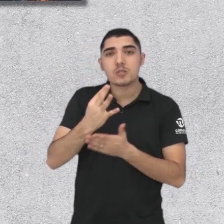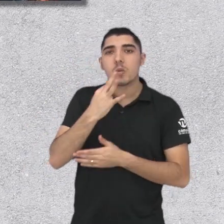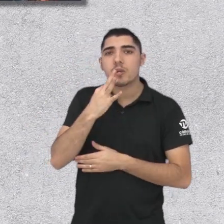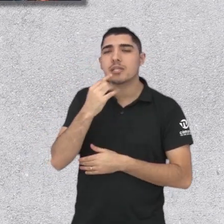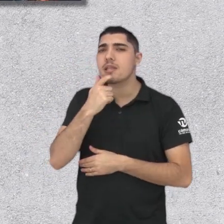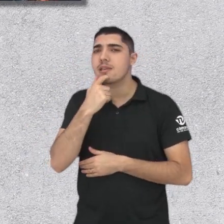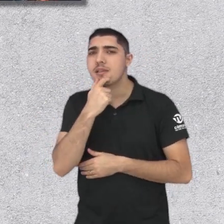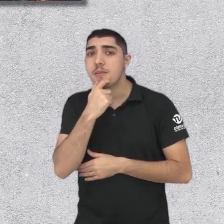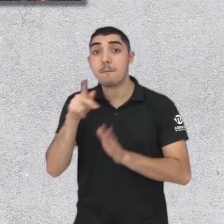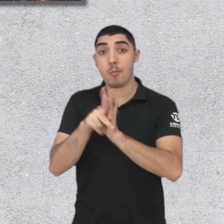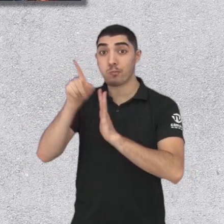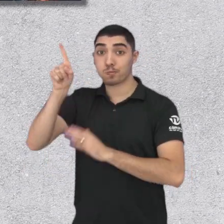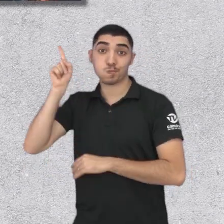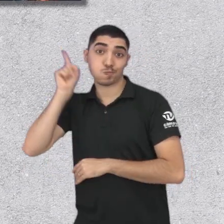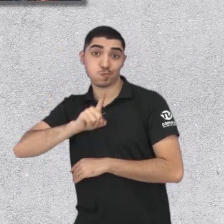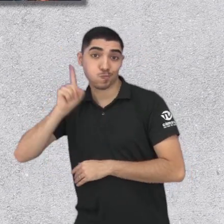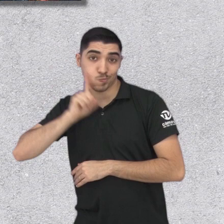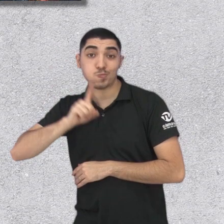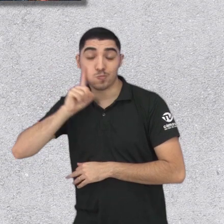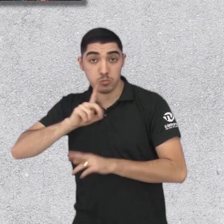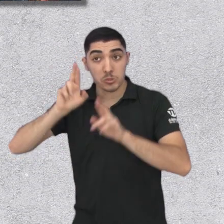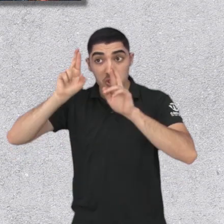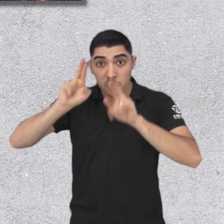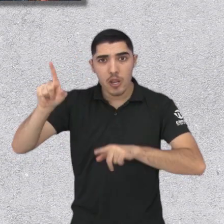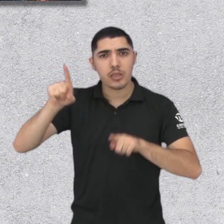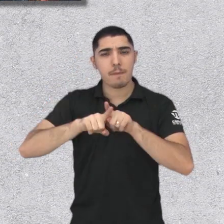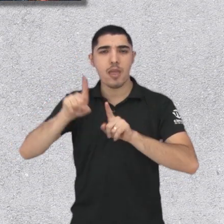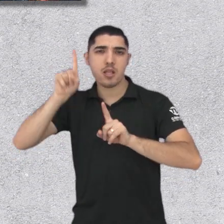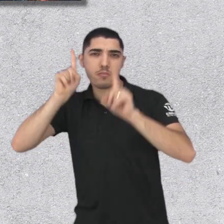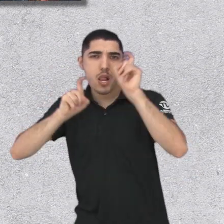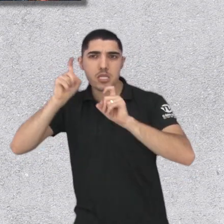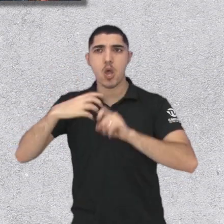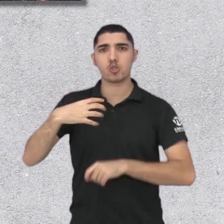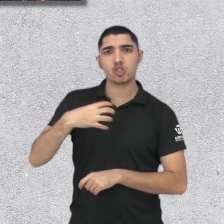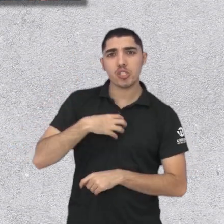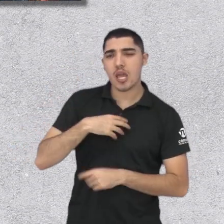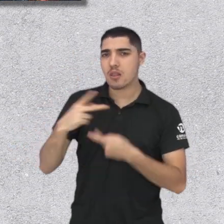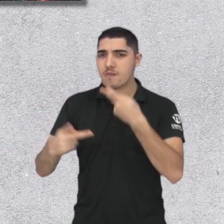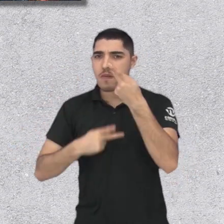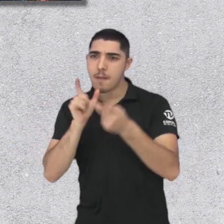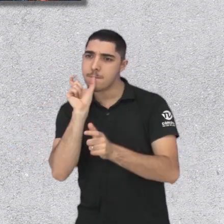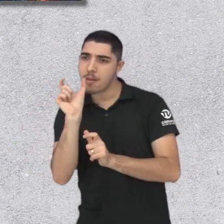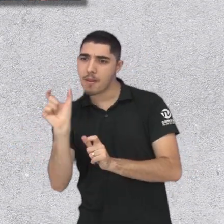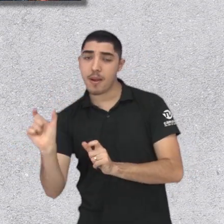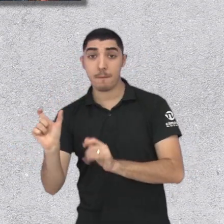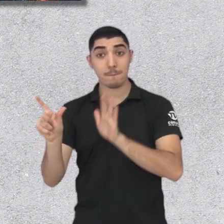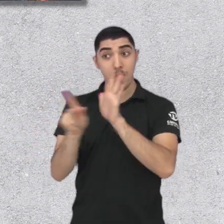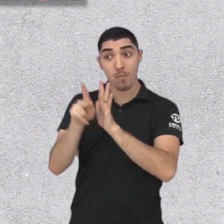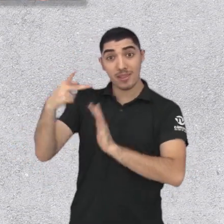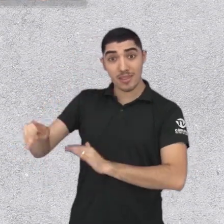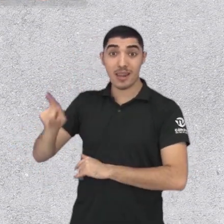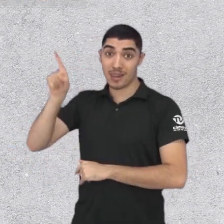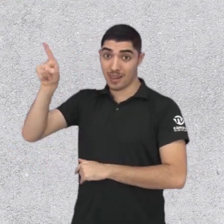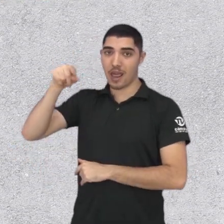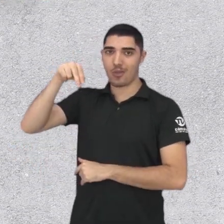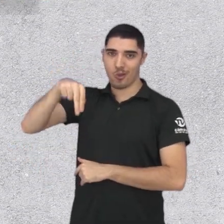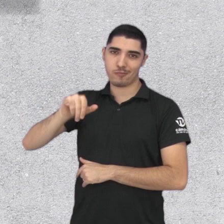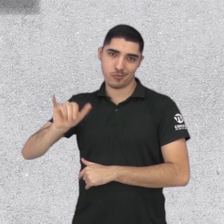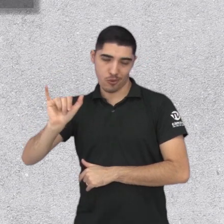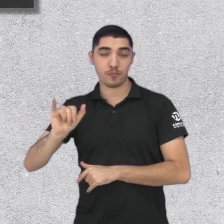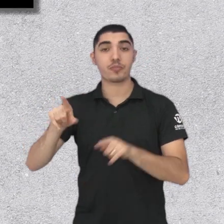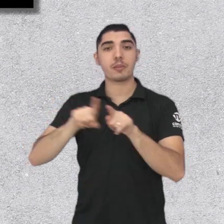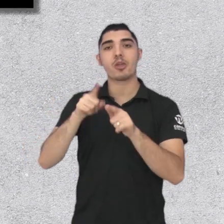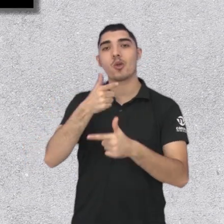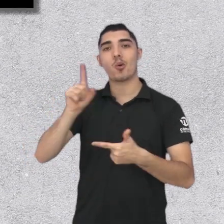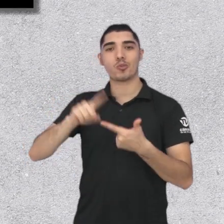com o sotaque norte-americano, com expressões e construções linguísticas específicas do inglês falado em Nova York. Em